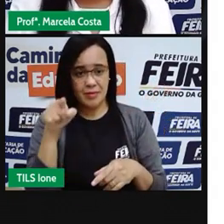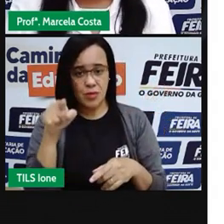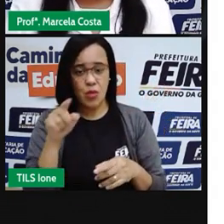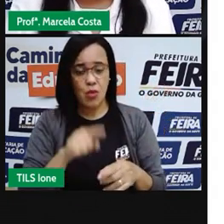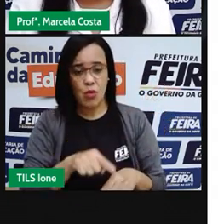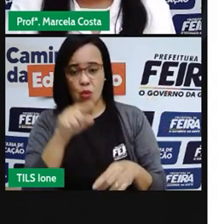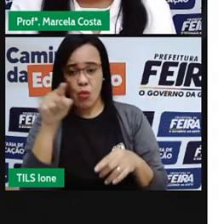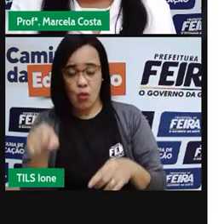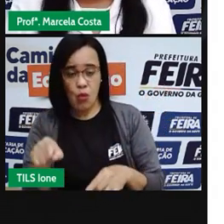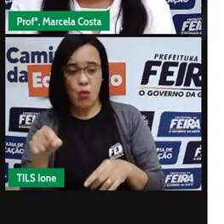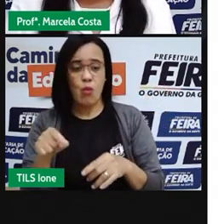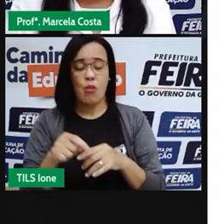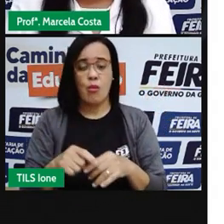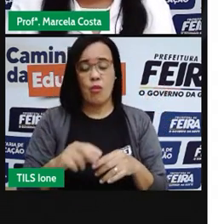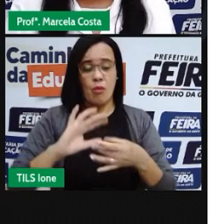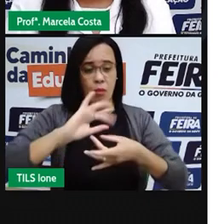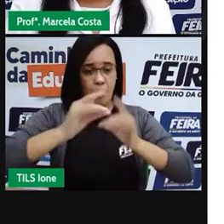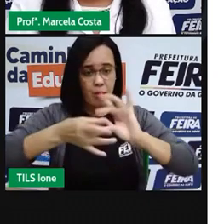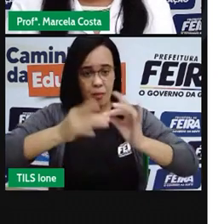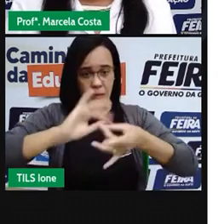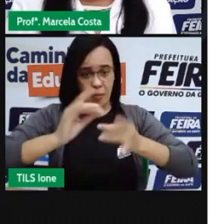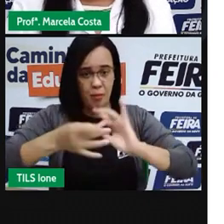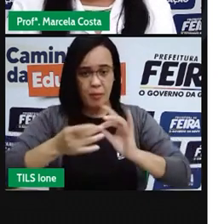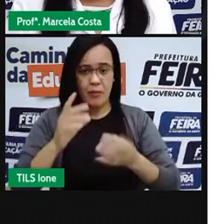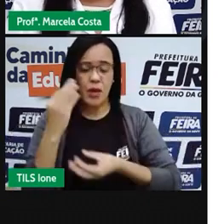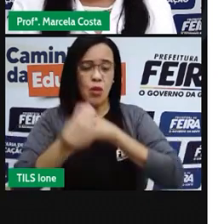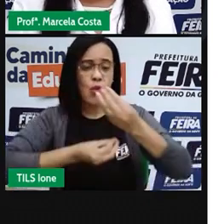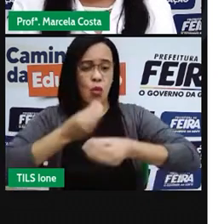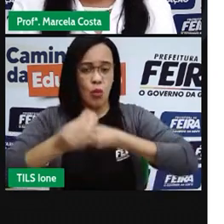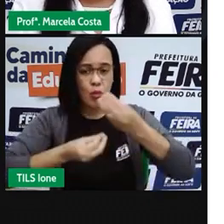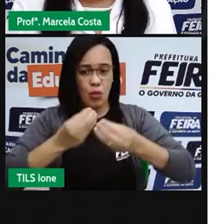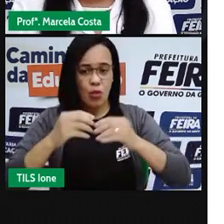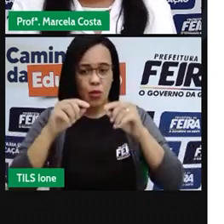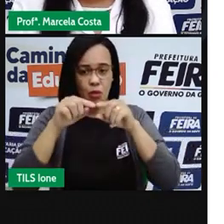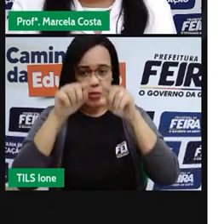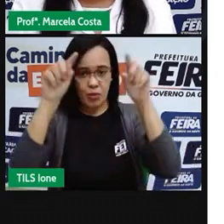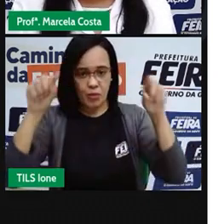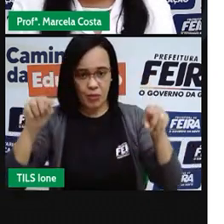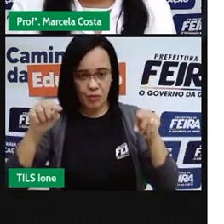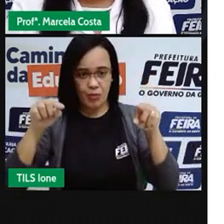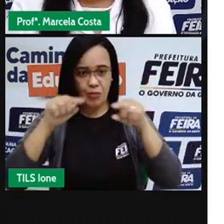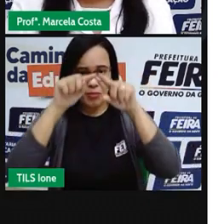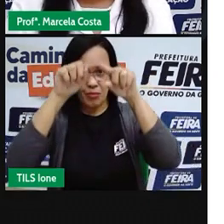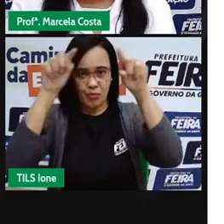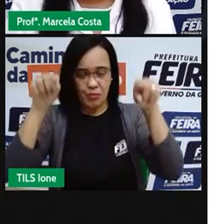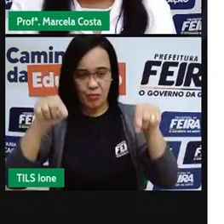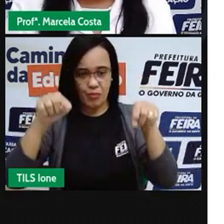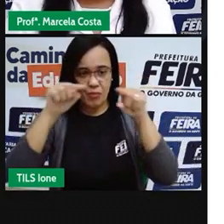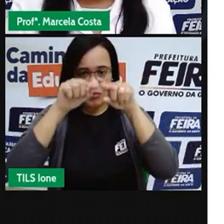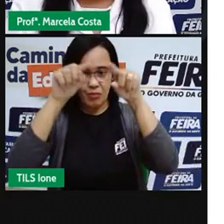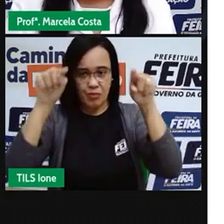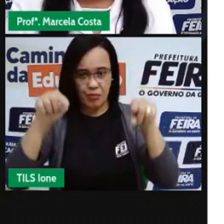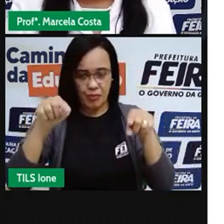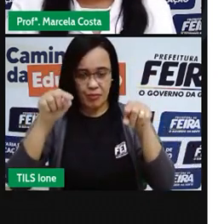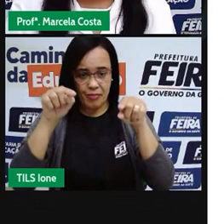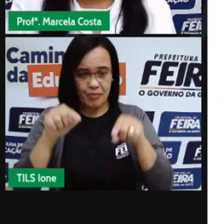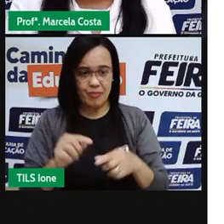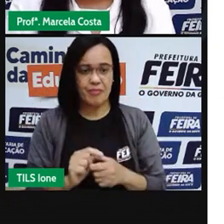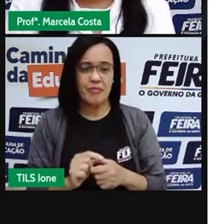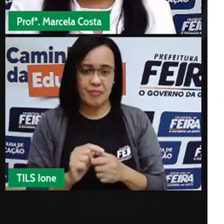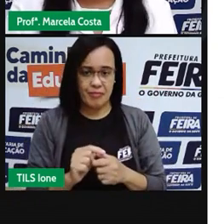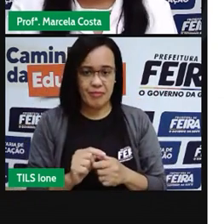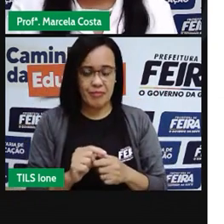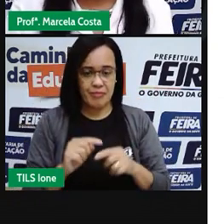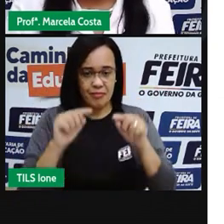do Mercado de Arte, ela já vem aqui num formato mais triangular,